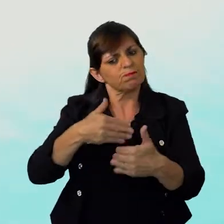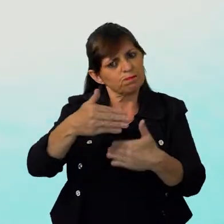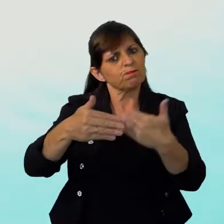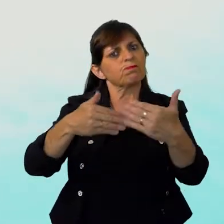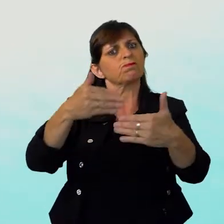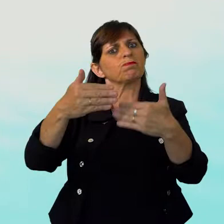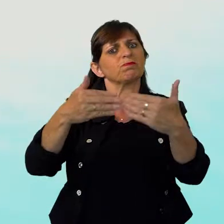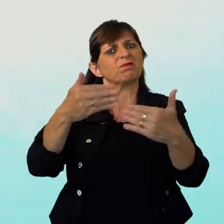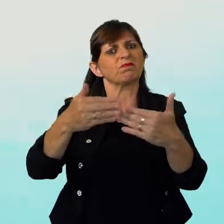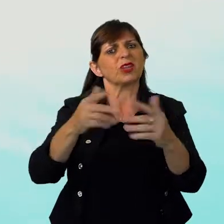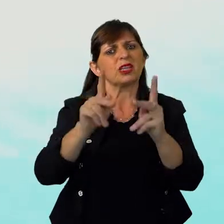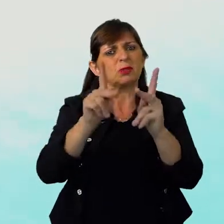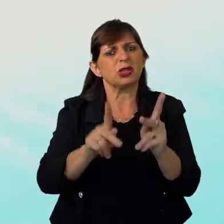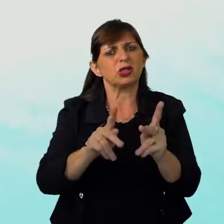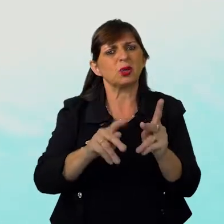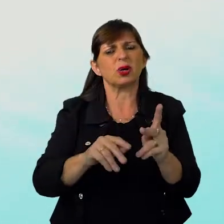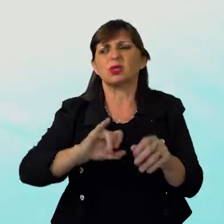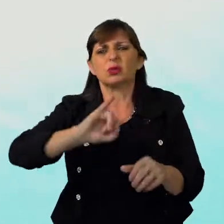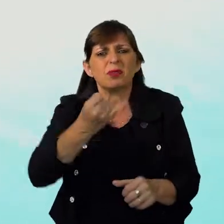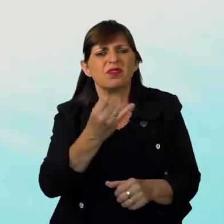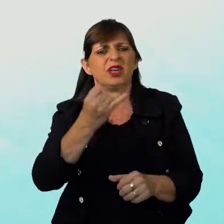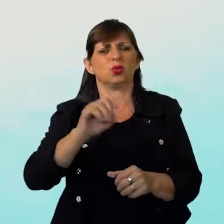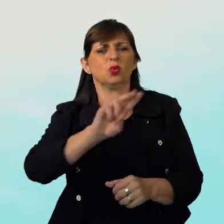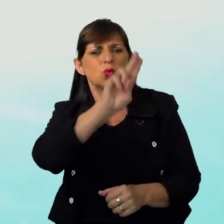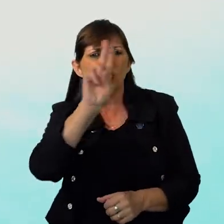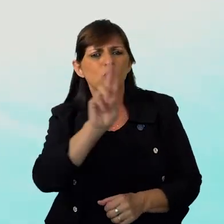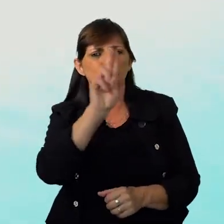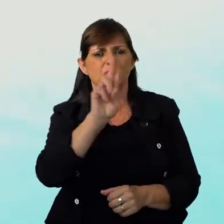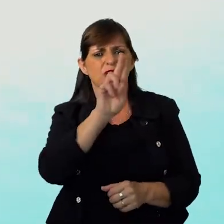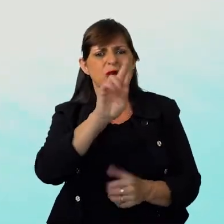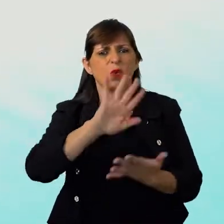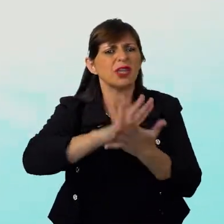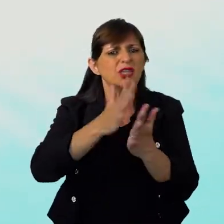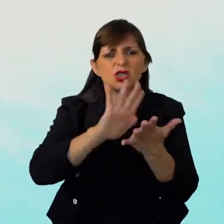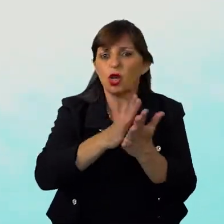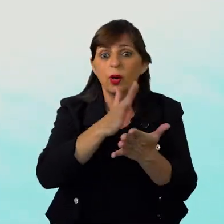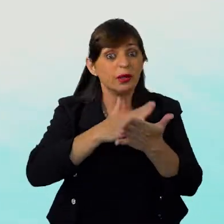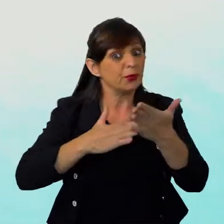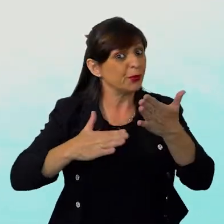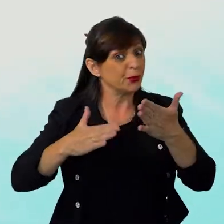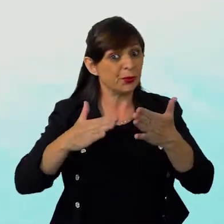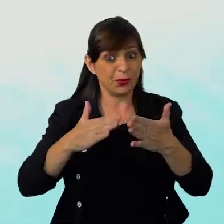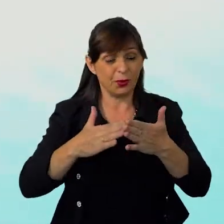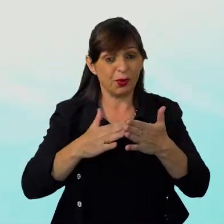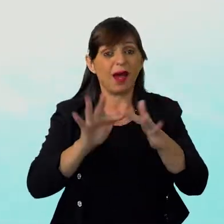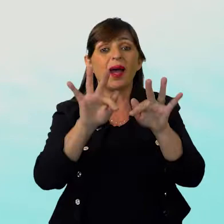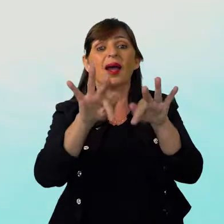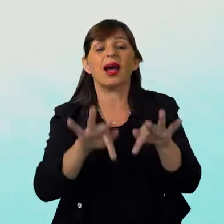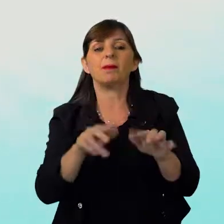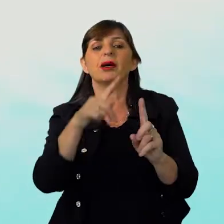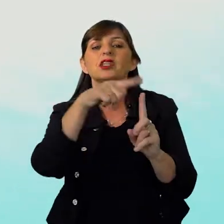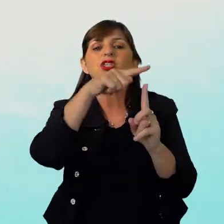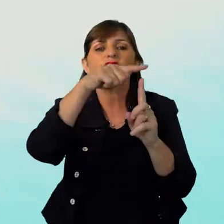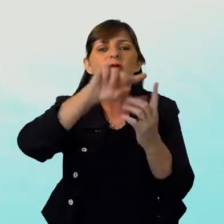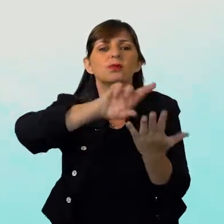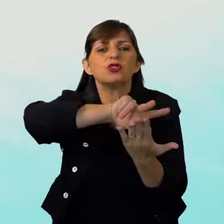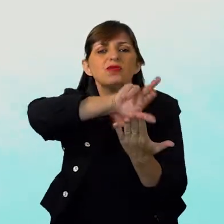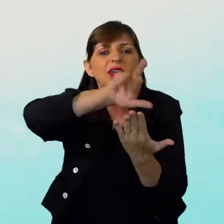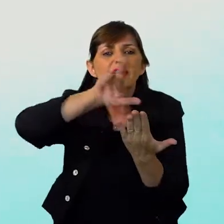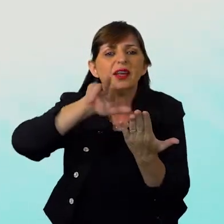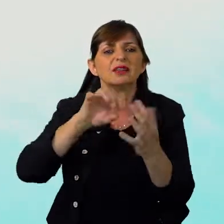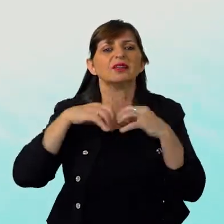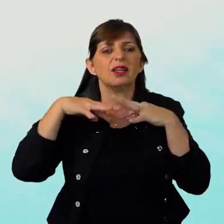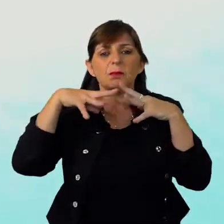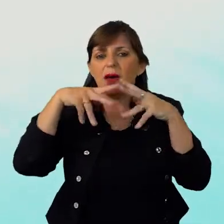excesso de de predadores de pesca vai fazer com que se extinga muitas espécies Dourado Surubim hoje não